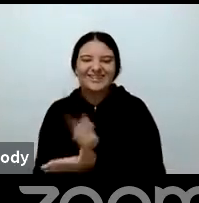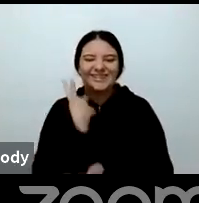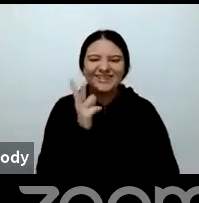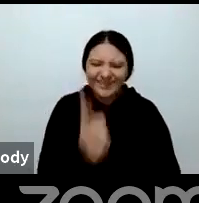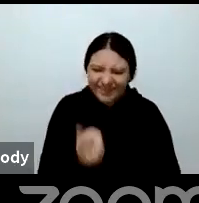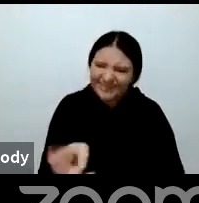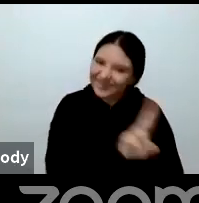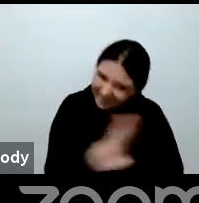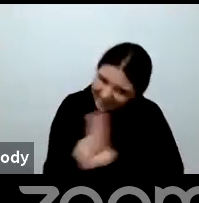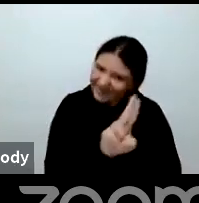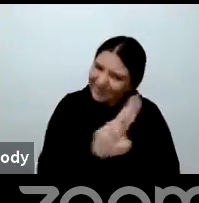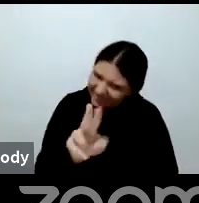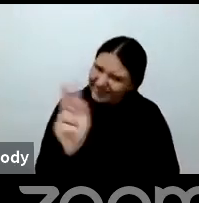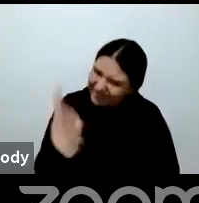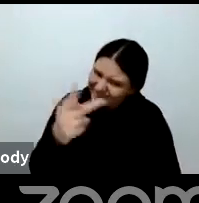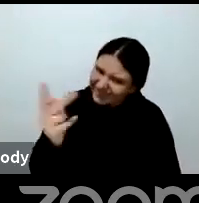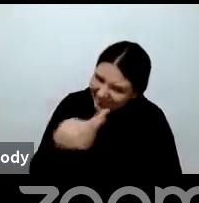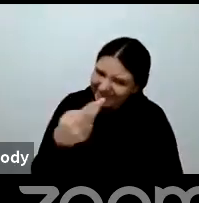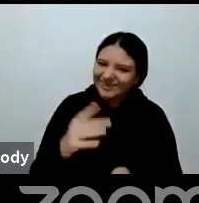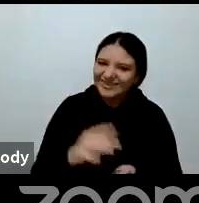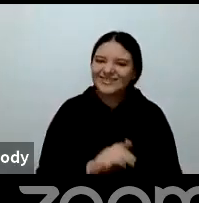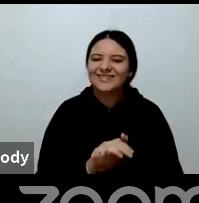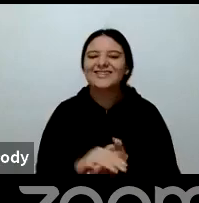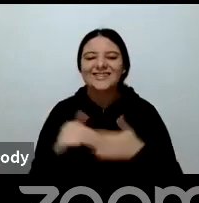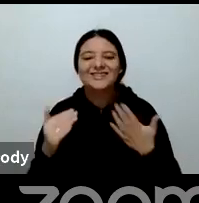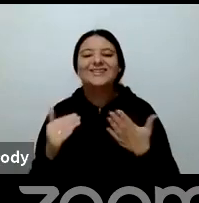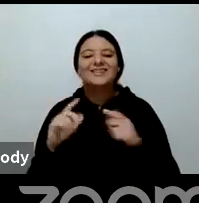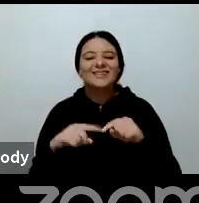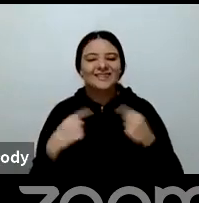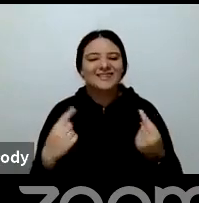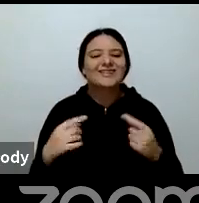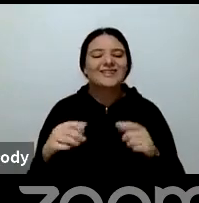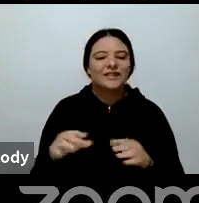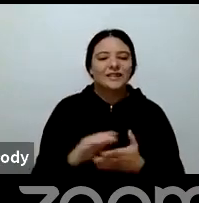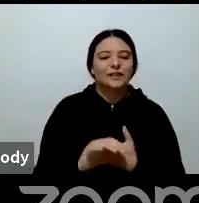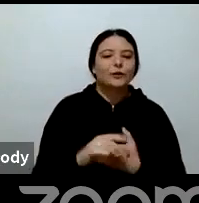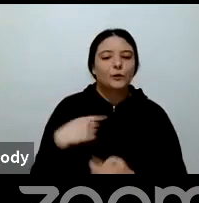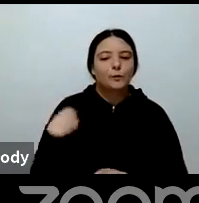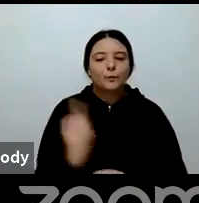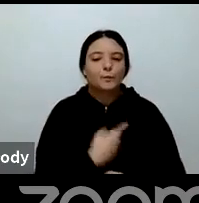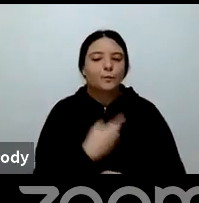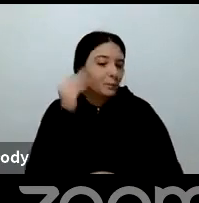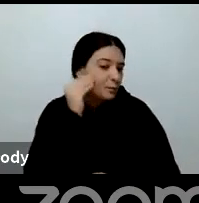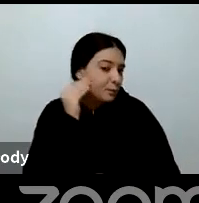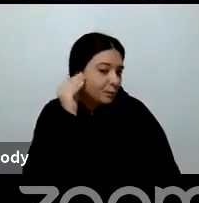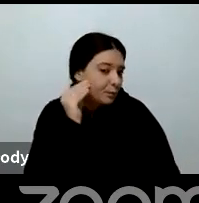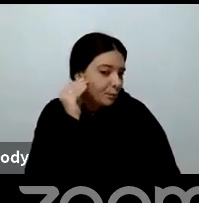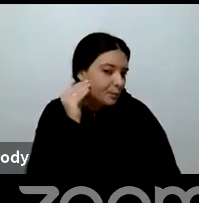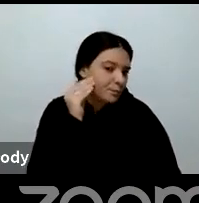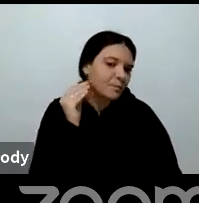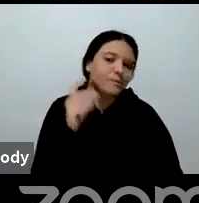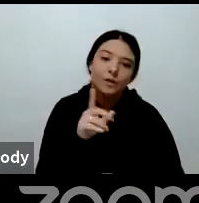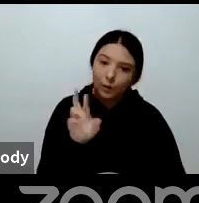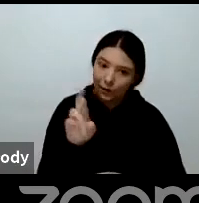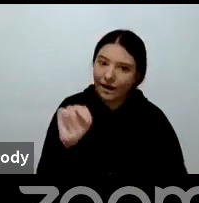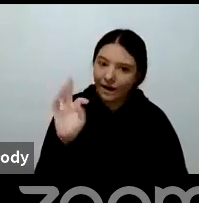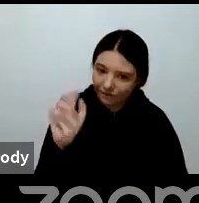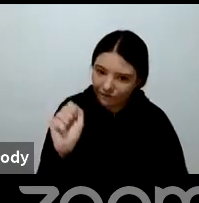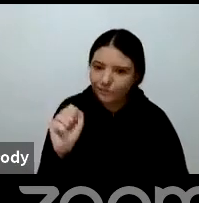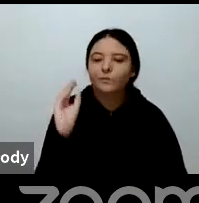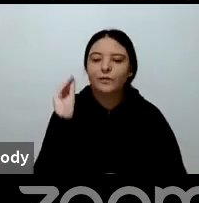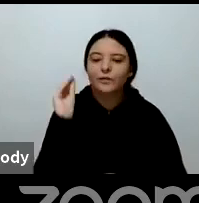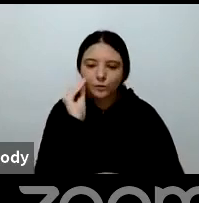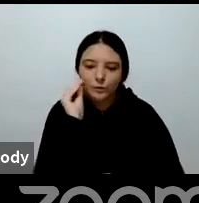errado. Mas, enfim. Mas a gente experimentou, né, Rafa? Teve uma